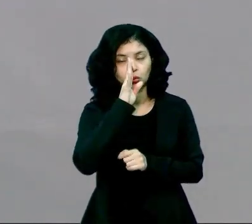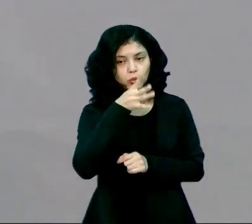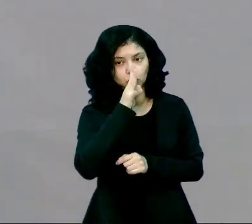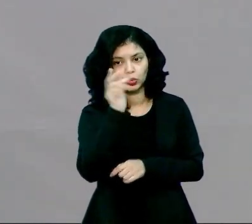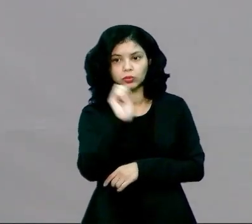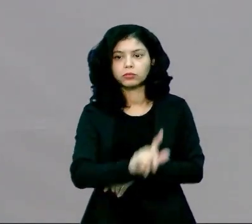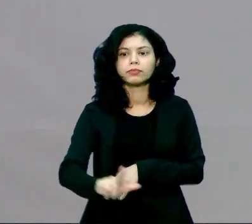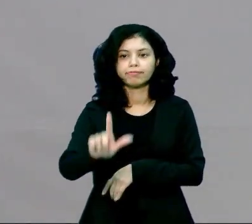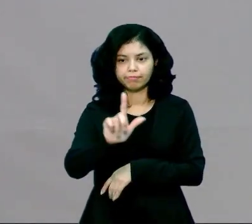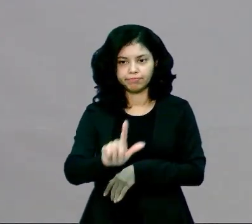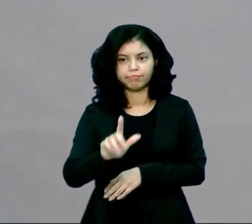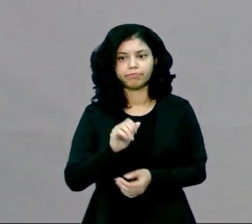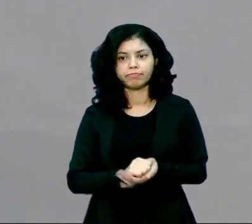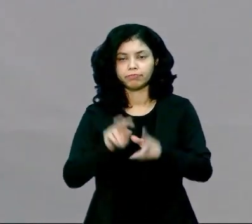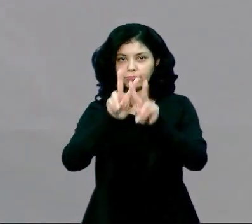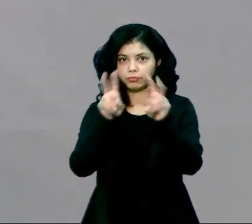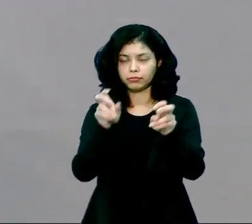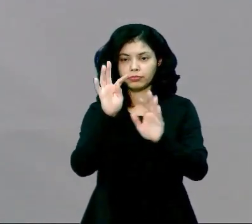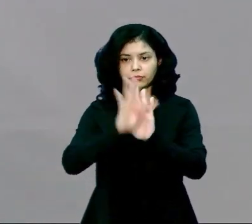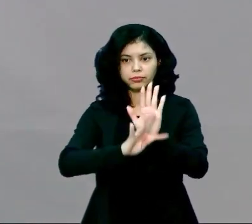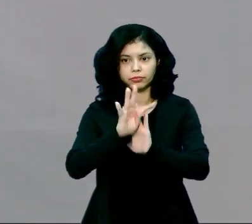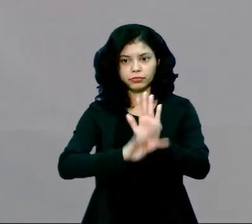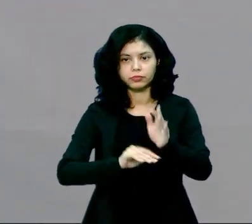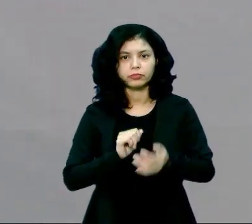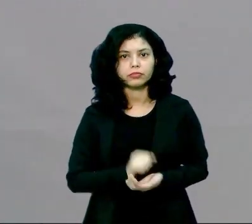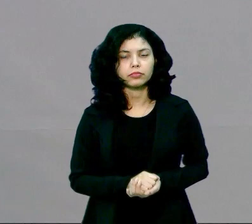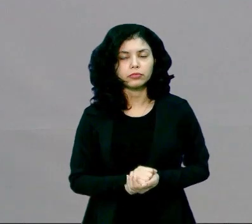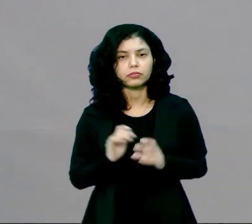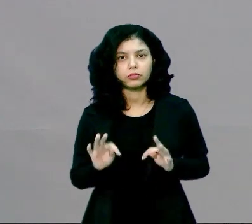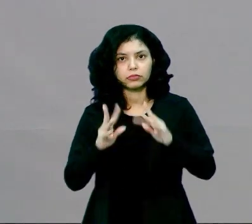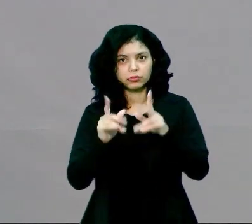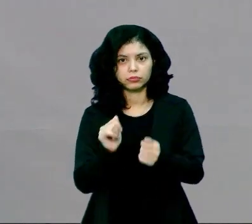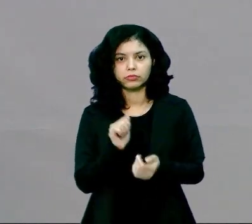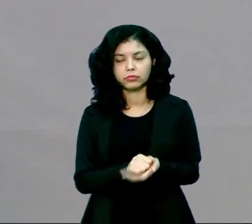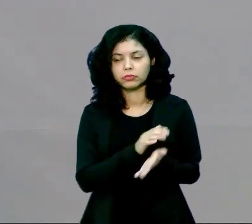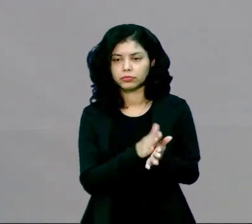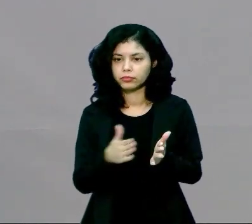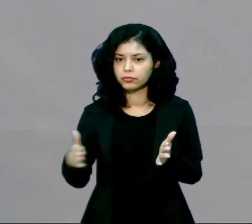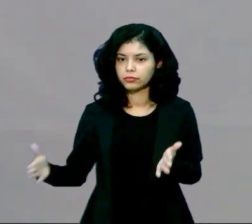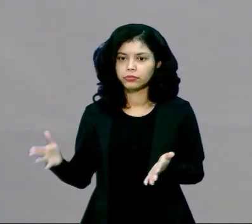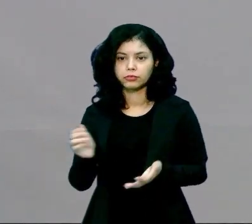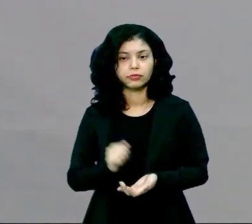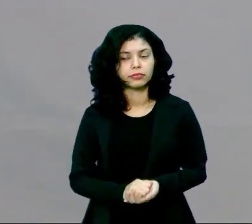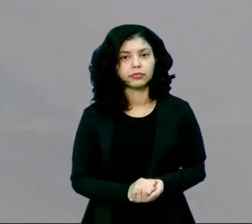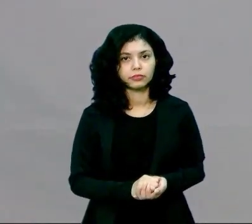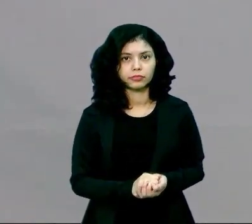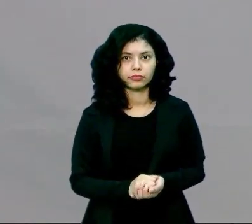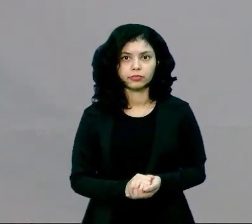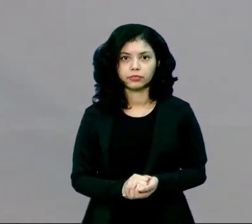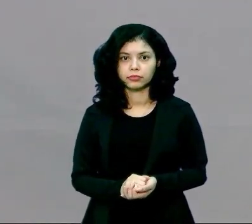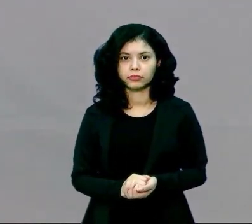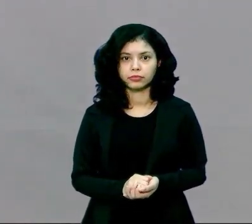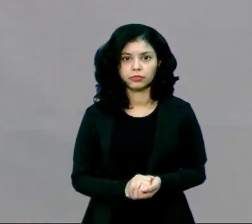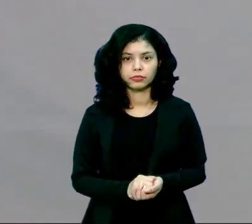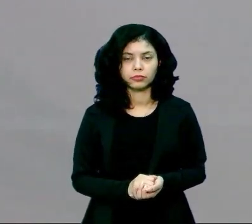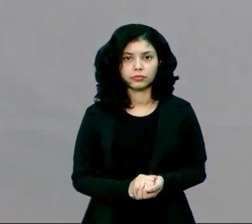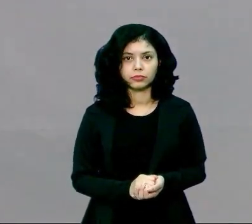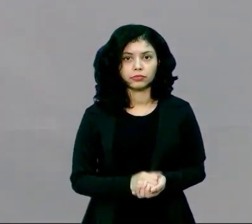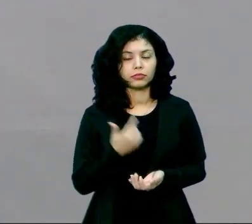críticas literárias acerca desses desfechos. Mas toda história tem um desfecho, né? E se a história não teve desfecho é porque ainda